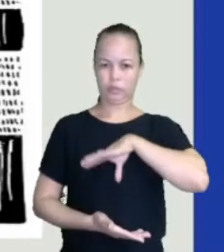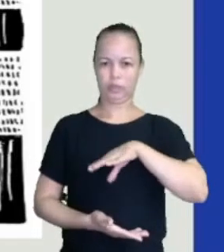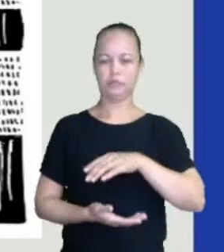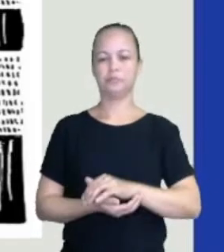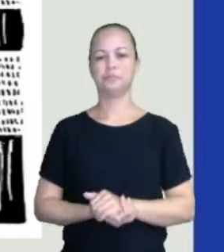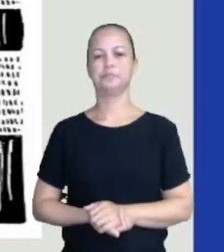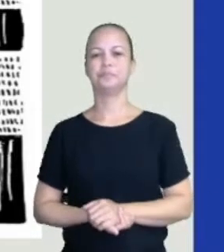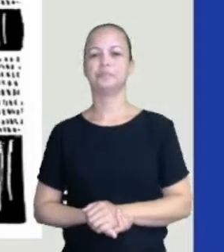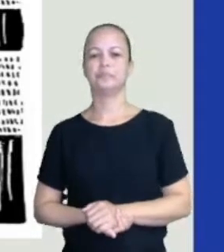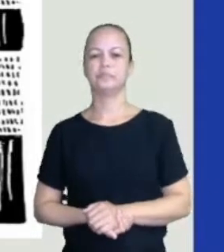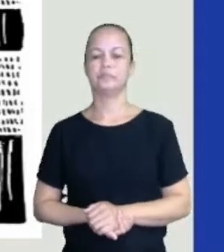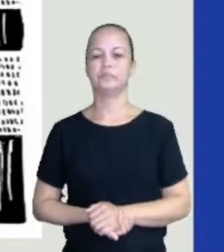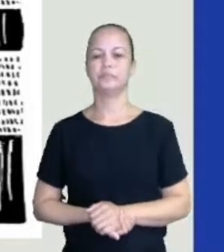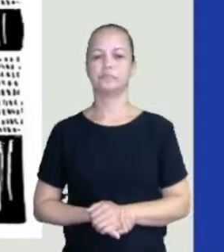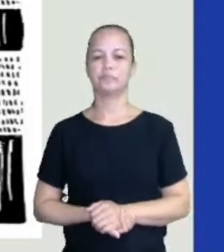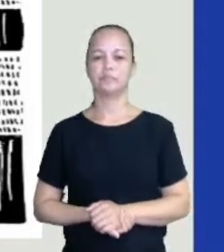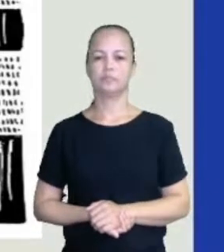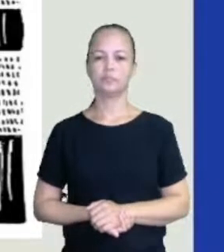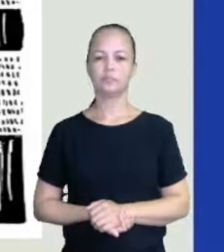Bom,